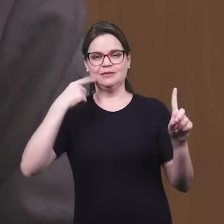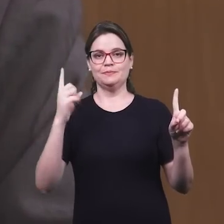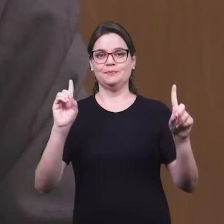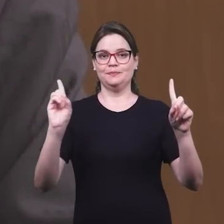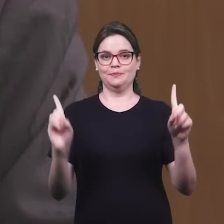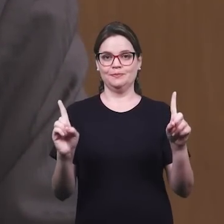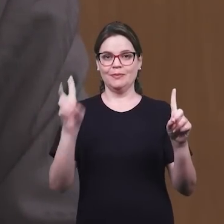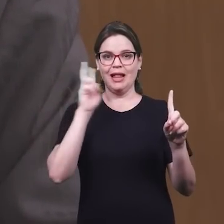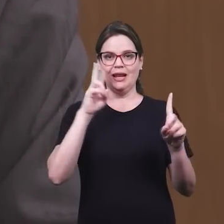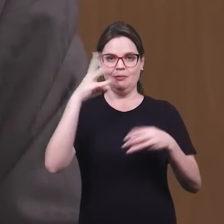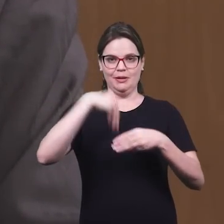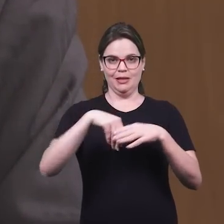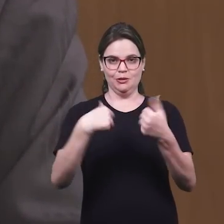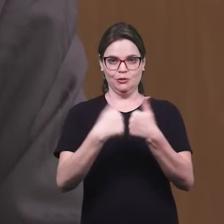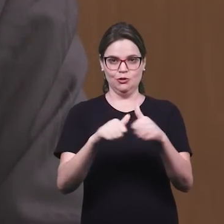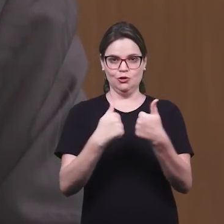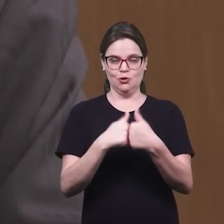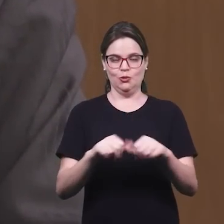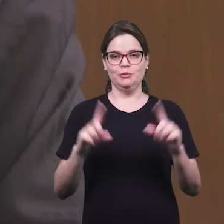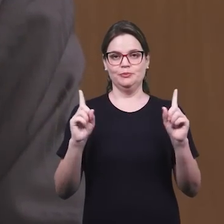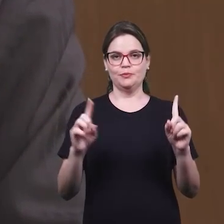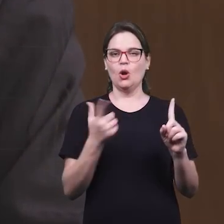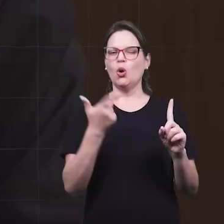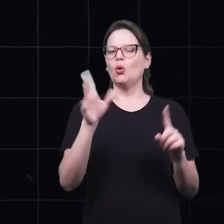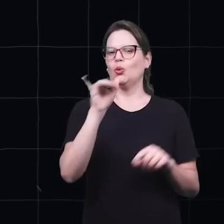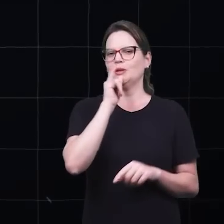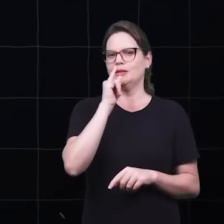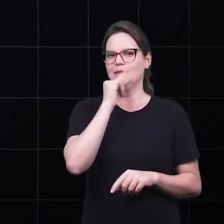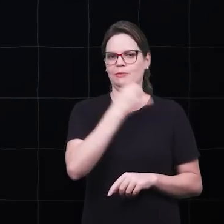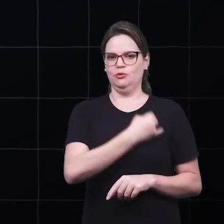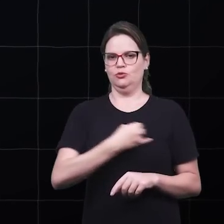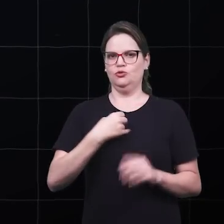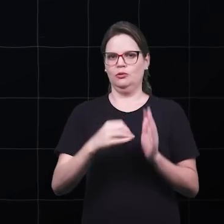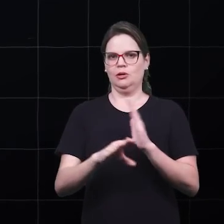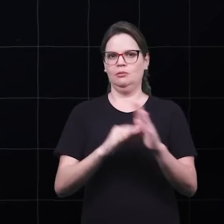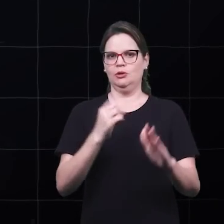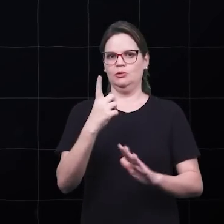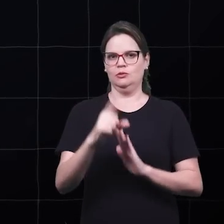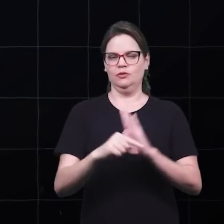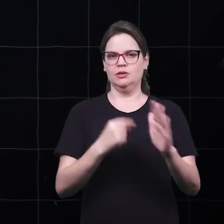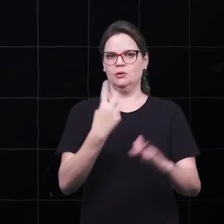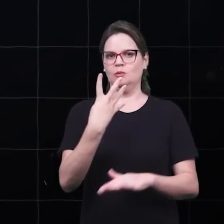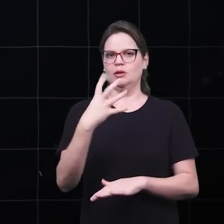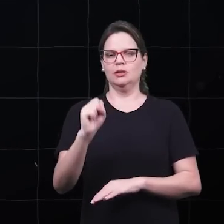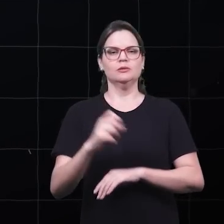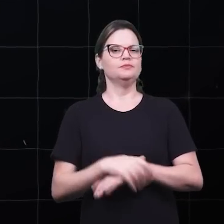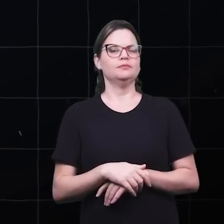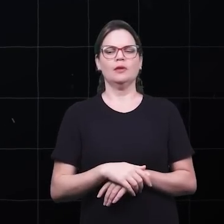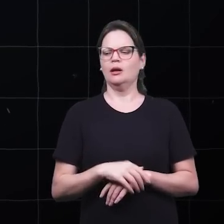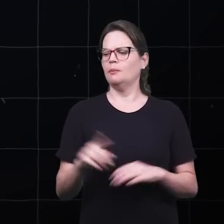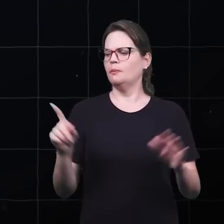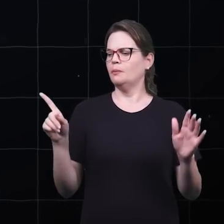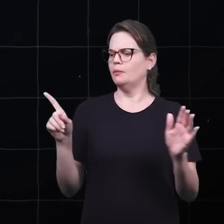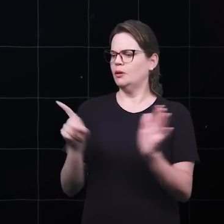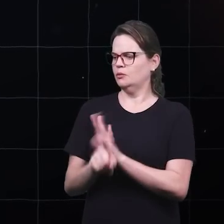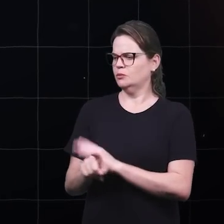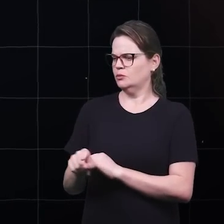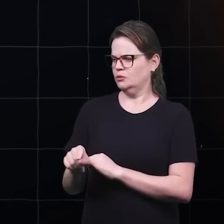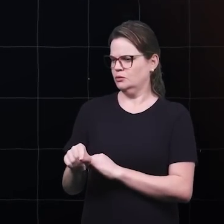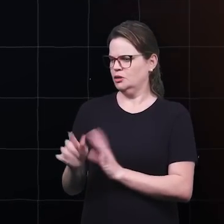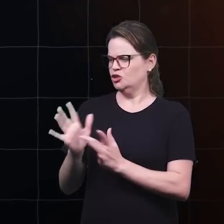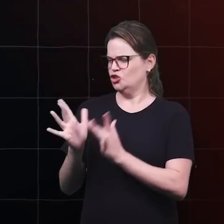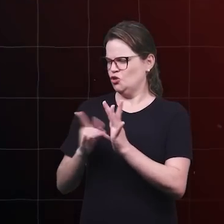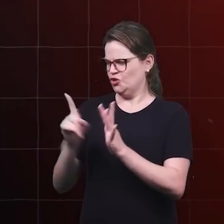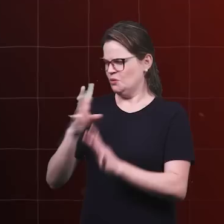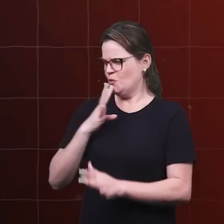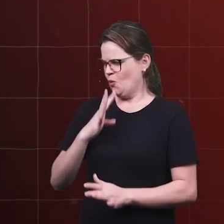Testamento está em João 1,48. Disse-lhe Natanael: de onde me conheces tu? Jesus respondeu